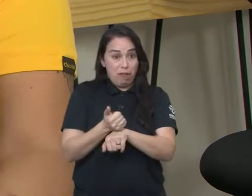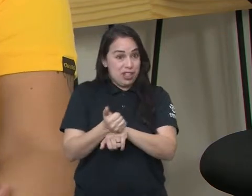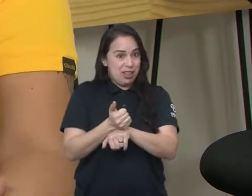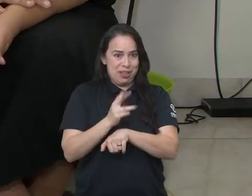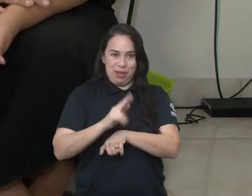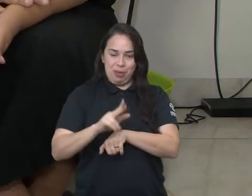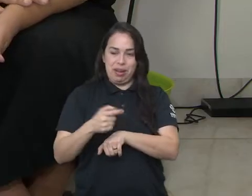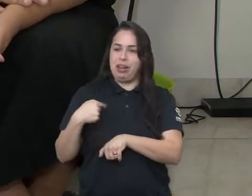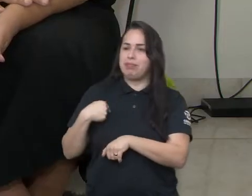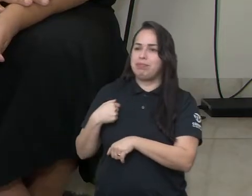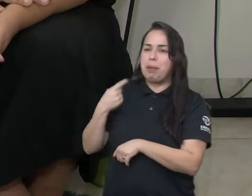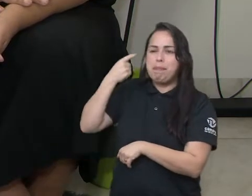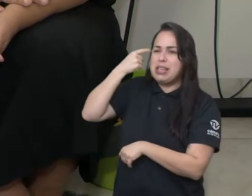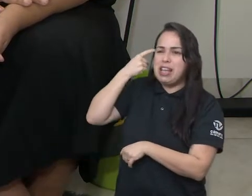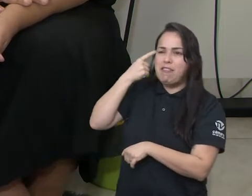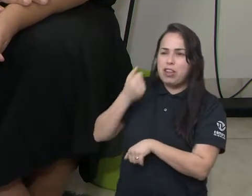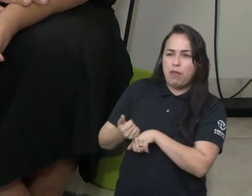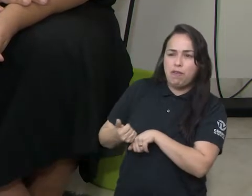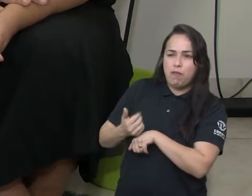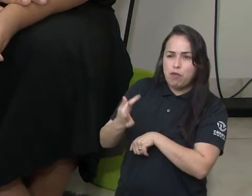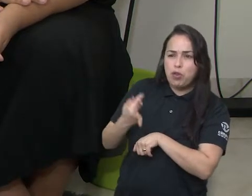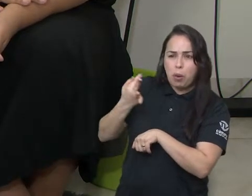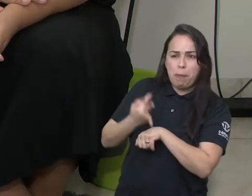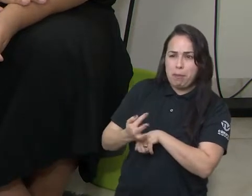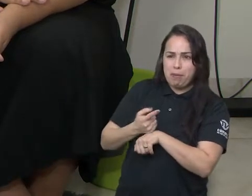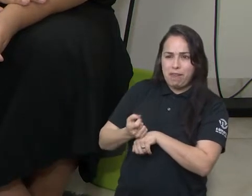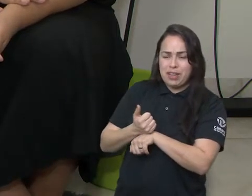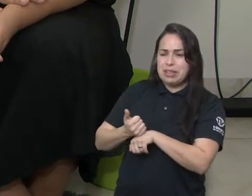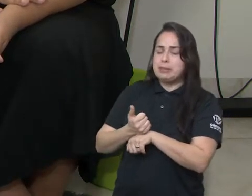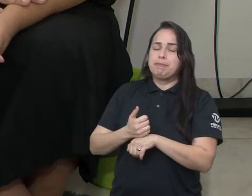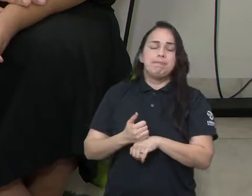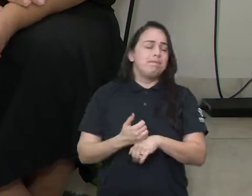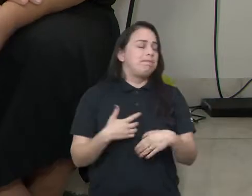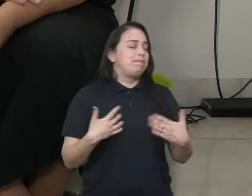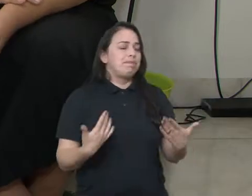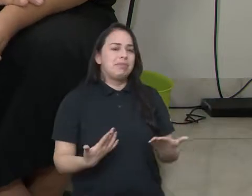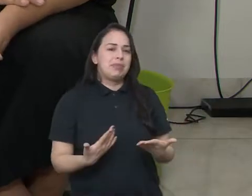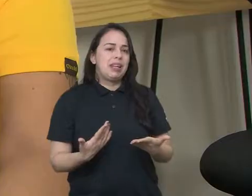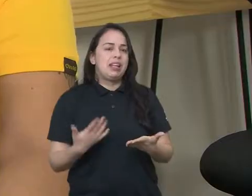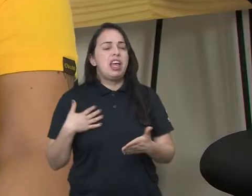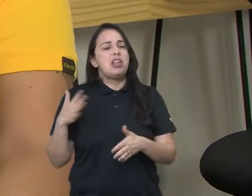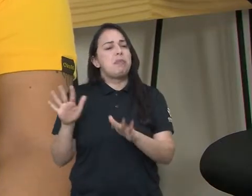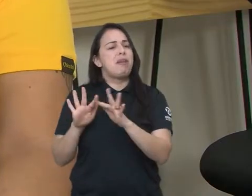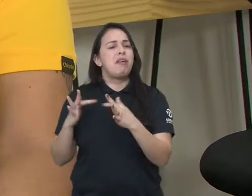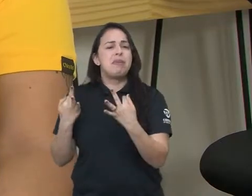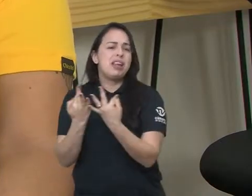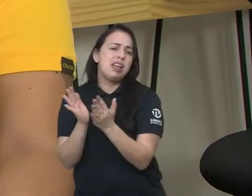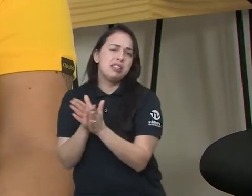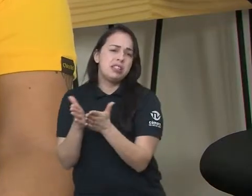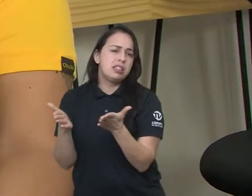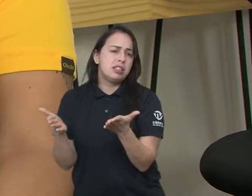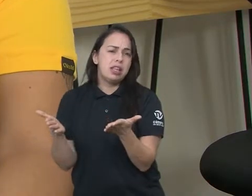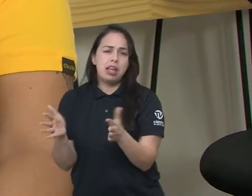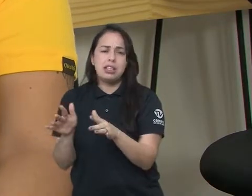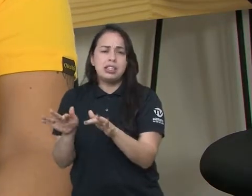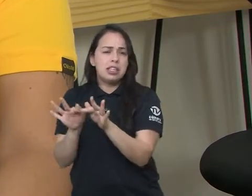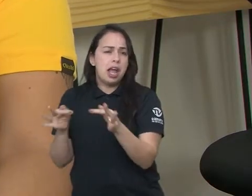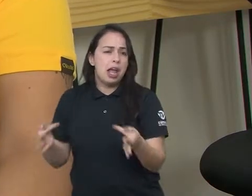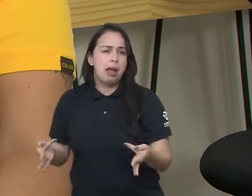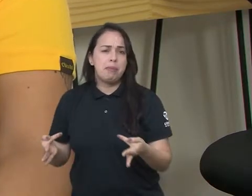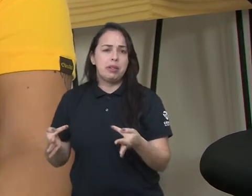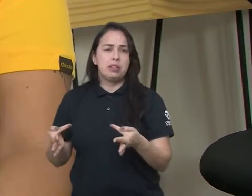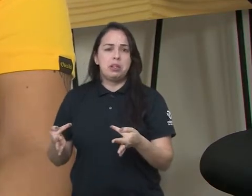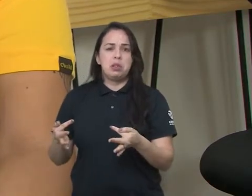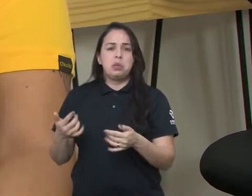uma profissão, né? Você não pensava na possibilidade de ser uma profissão quando você era criança? Não, porque a gente vem de uma família simples, né? Minha família